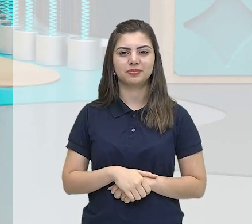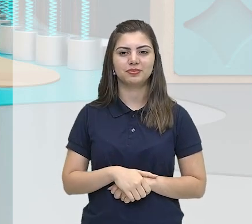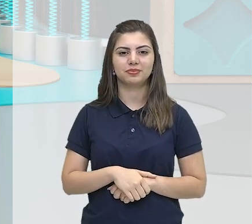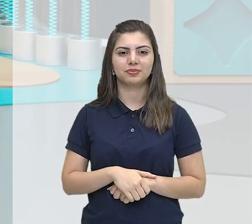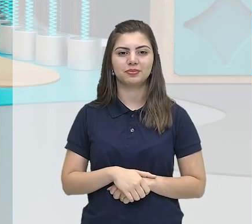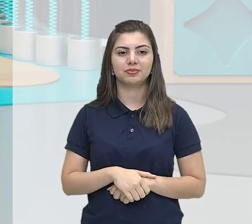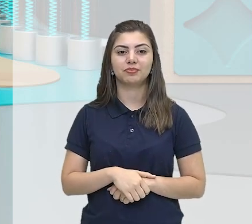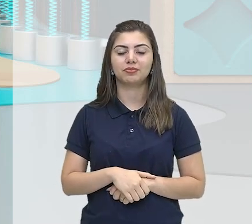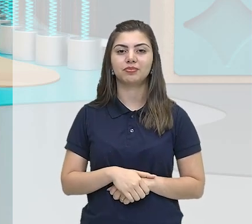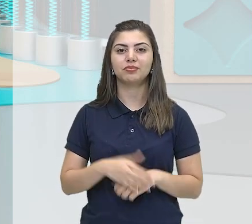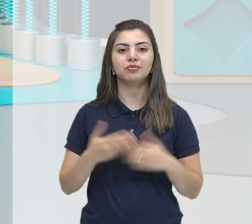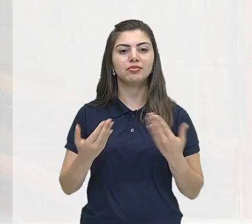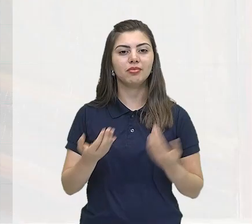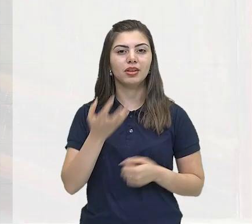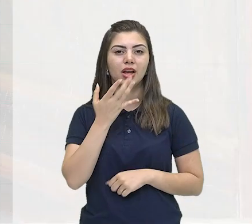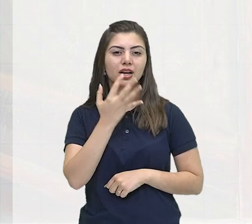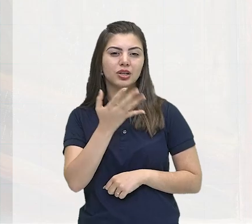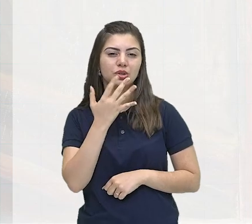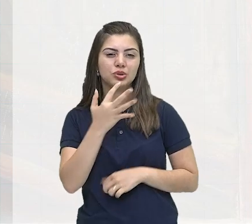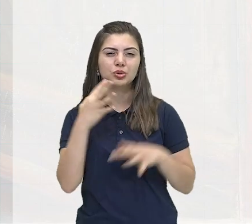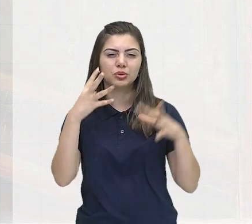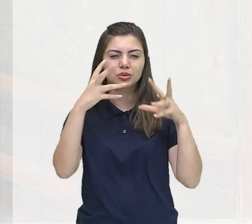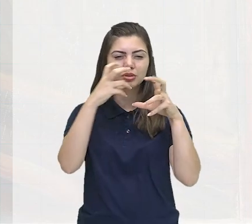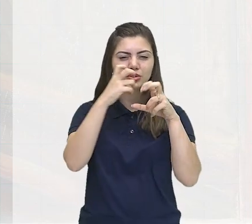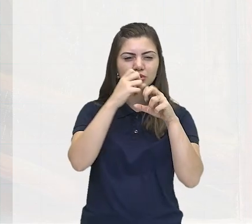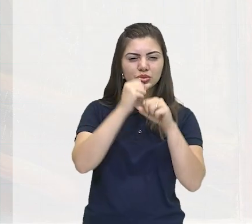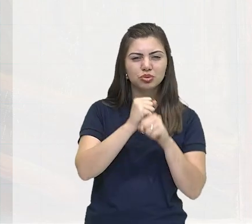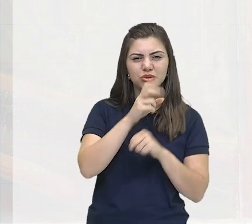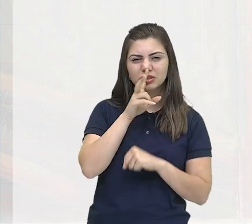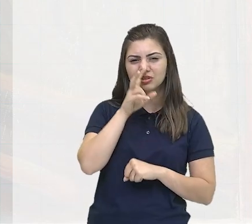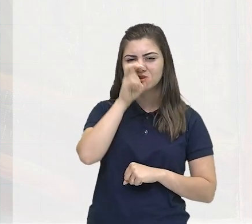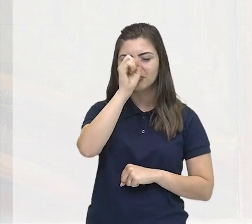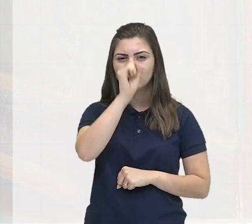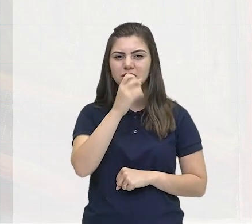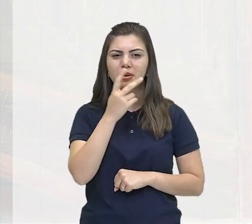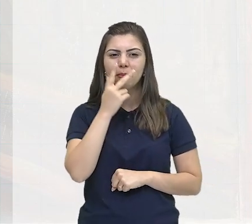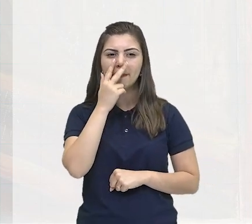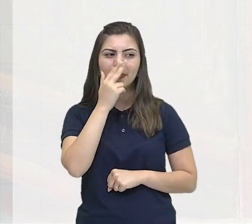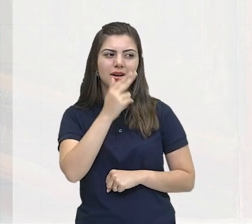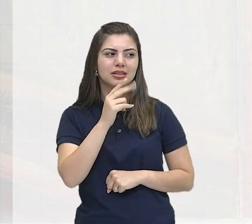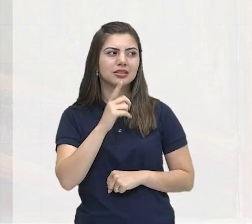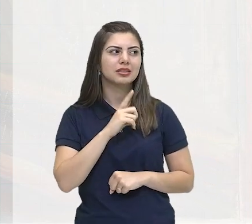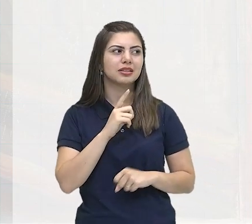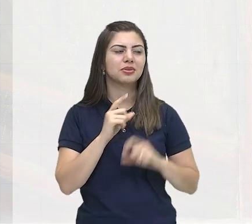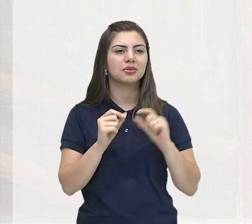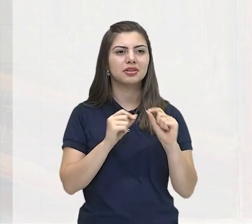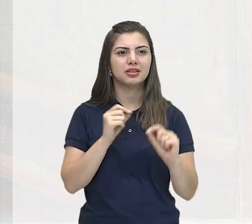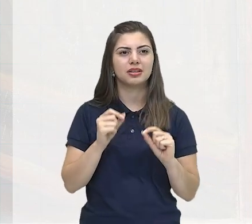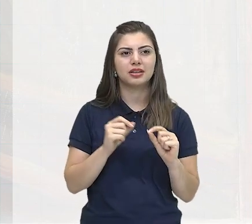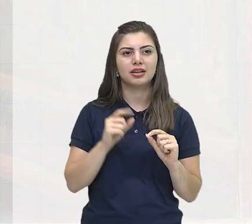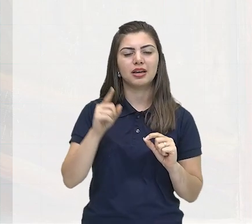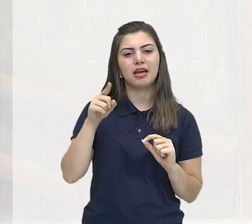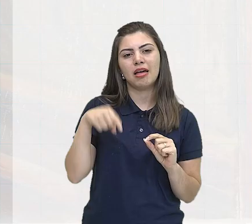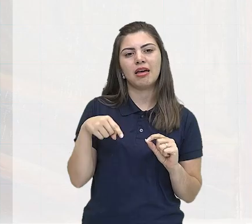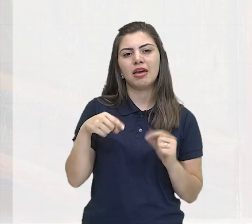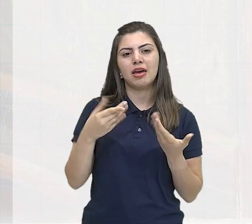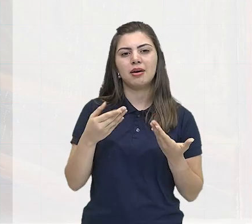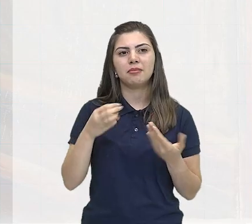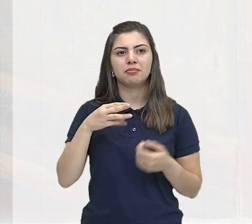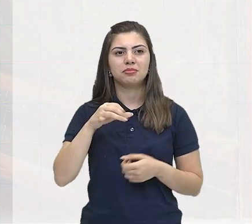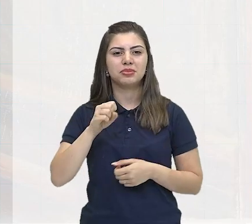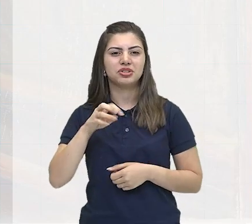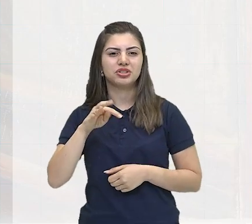as cores escuras e intensas podem sugerir mistério, drama e profundidade, enquanto